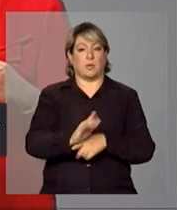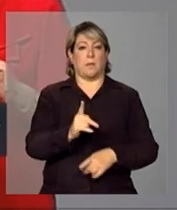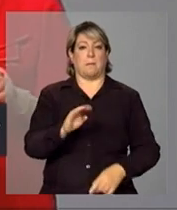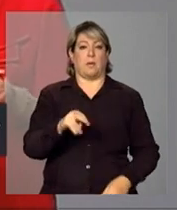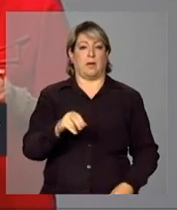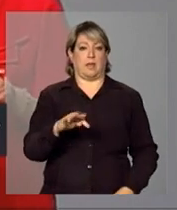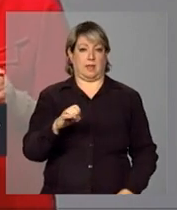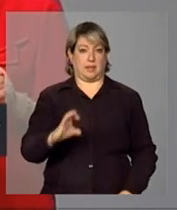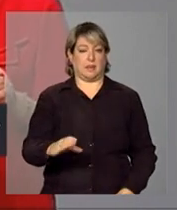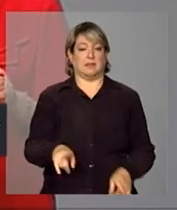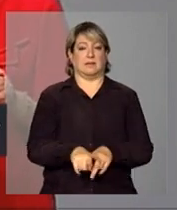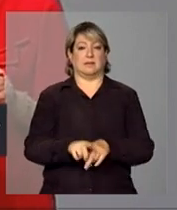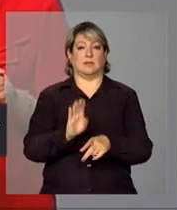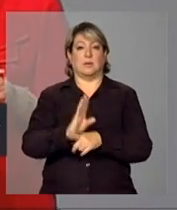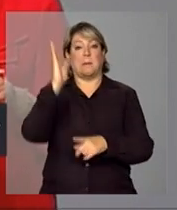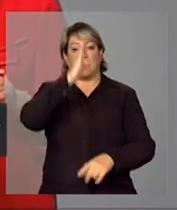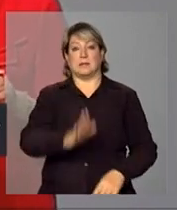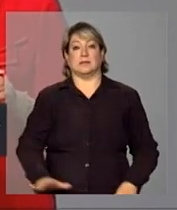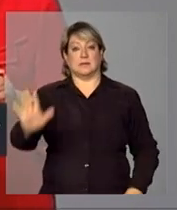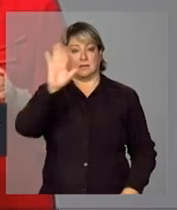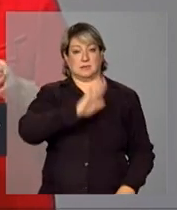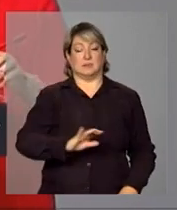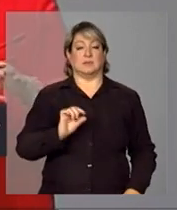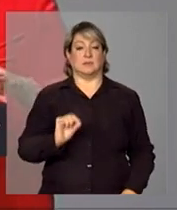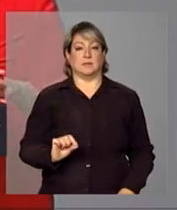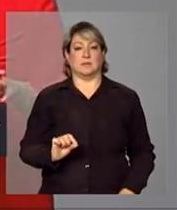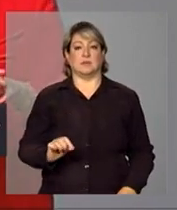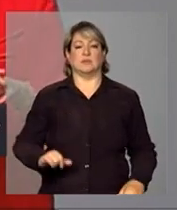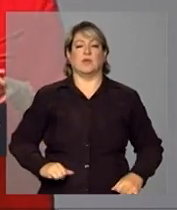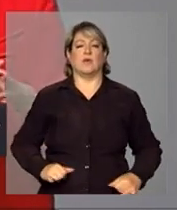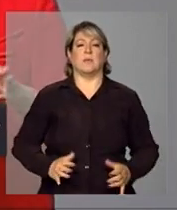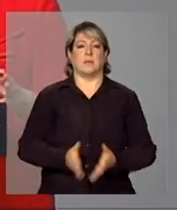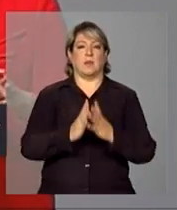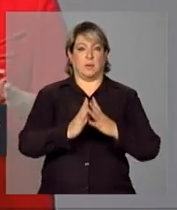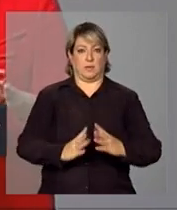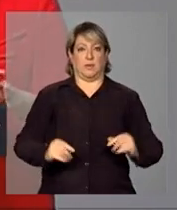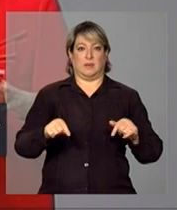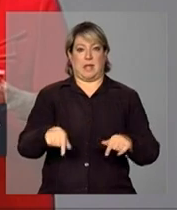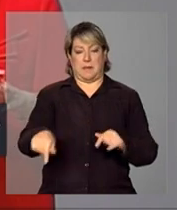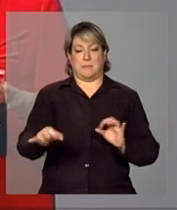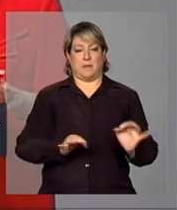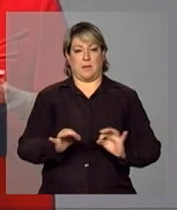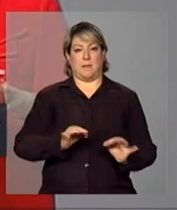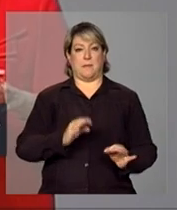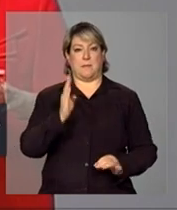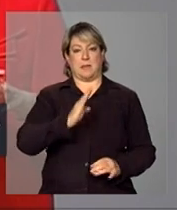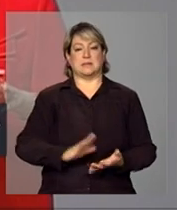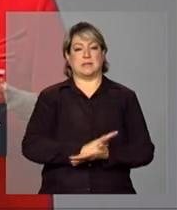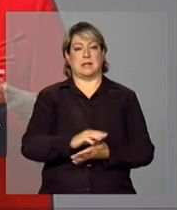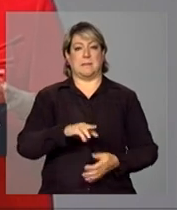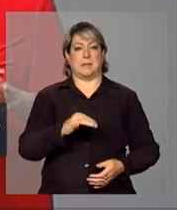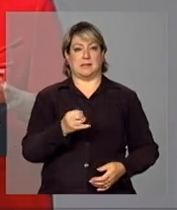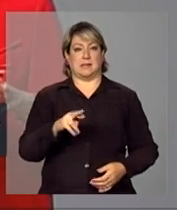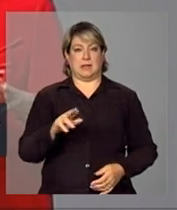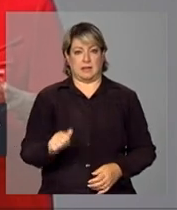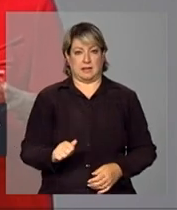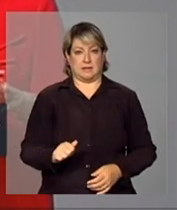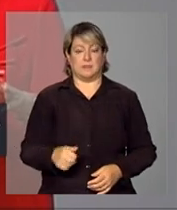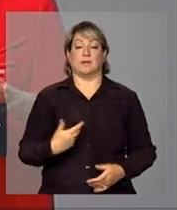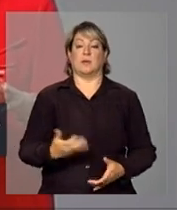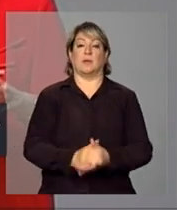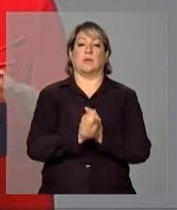Pronatec como ao Brasil Sem Miséria. Queria cumprimentar o deputado